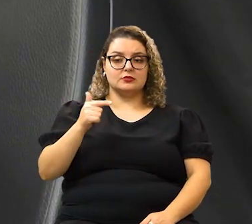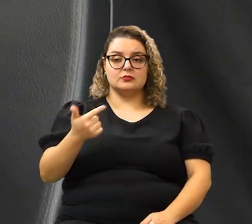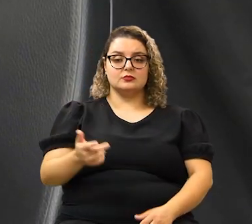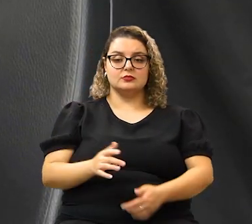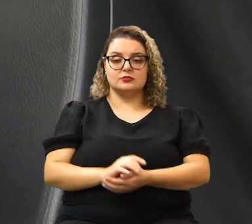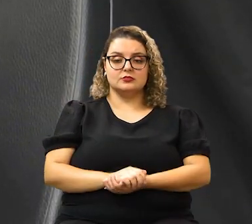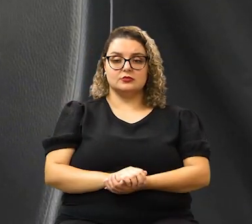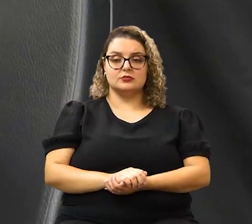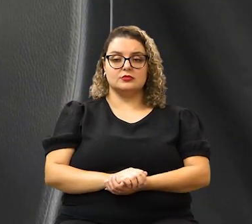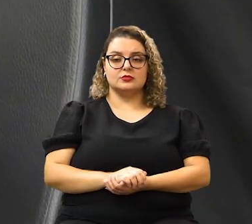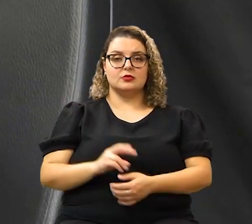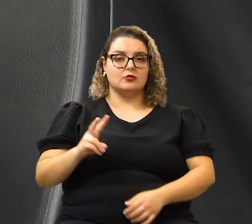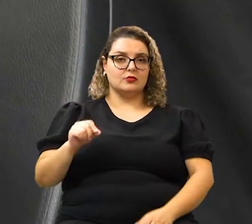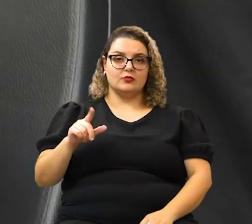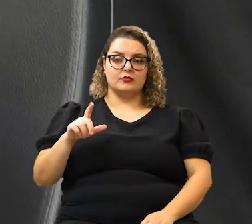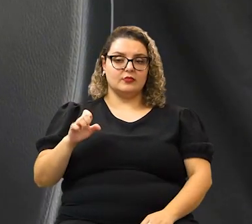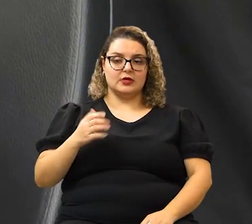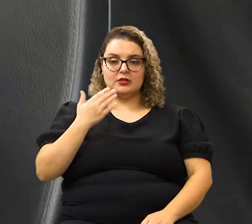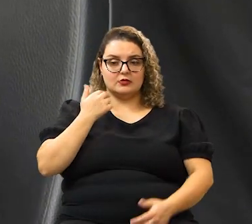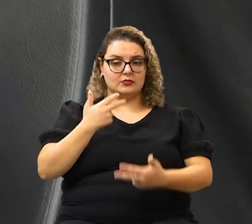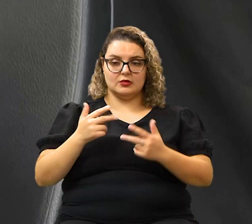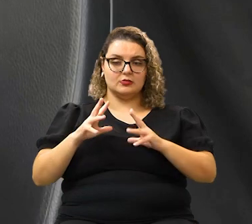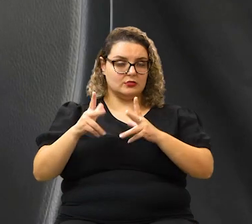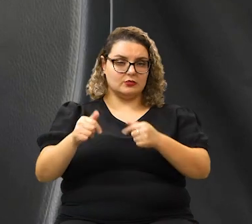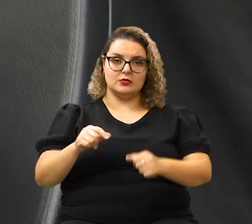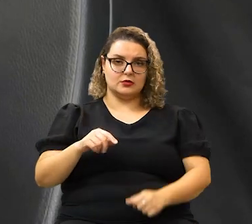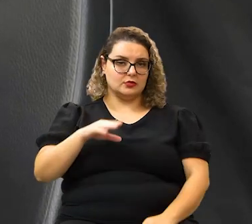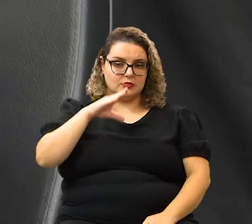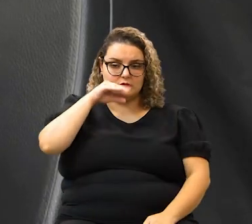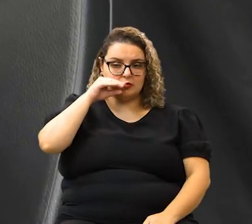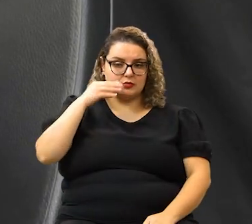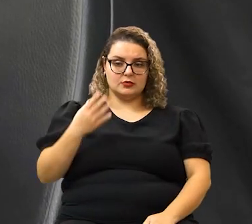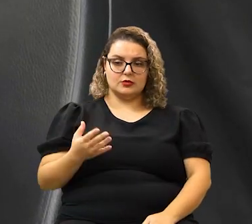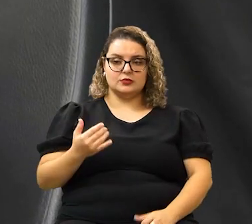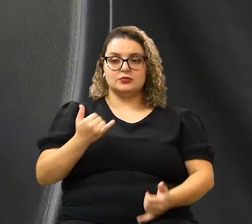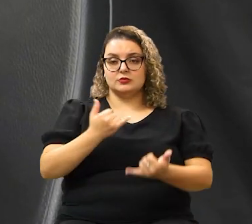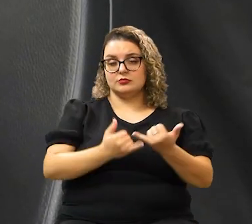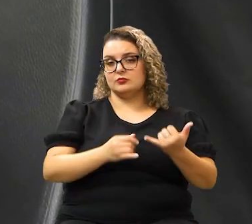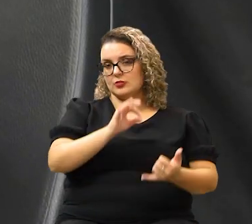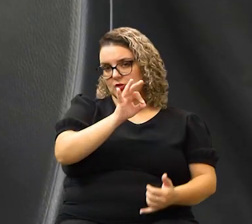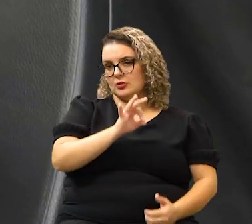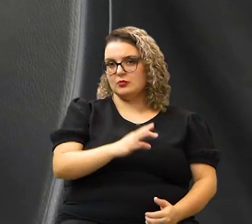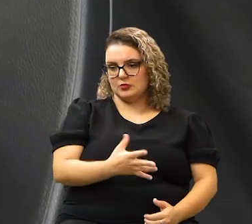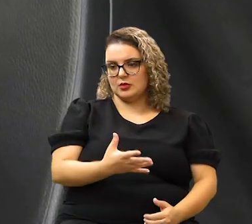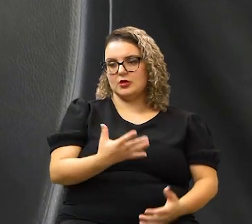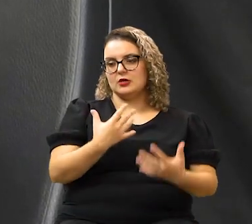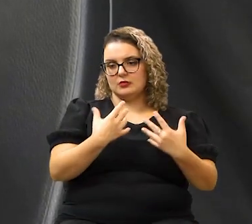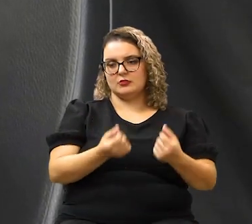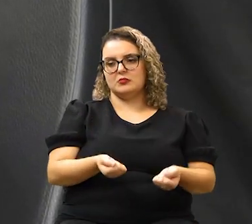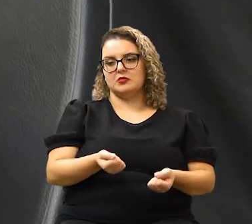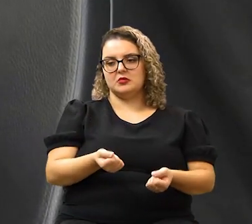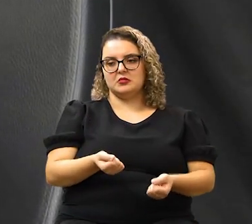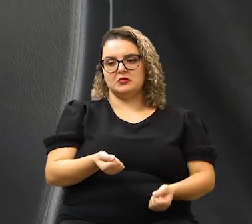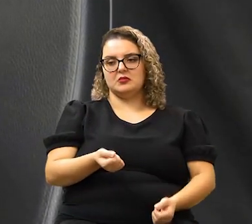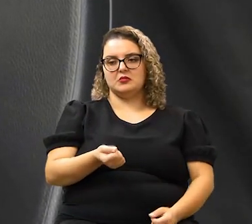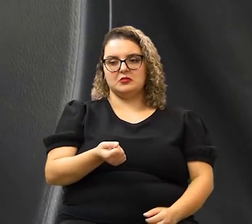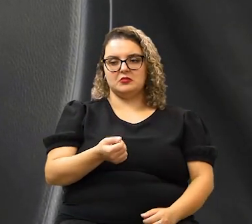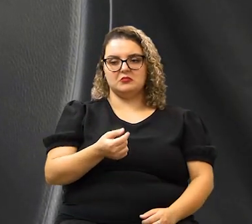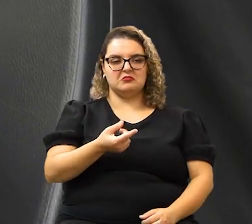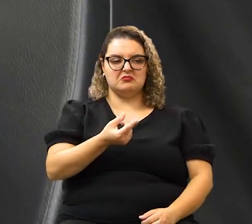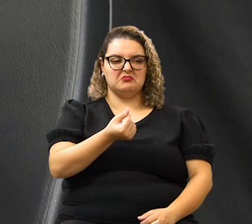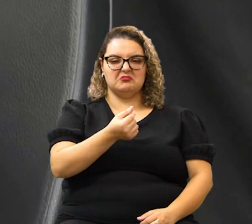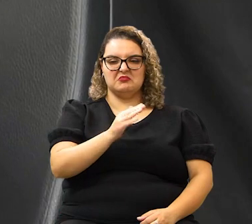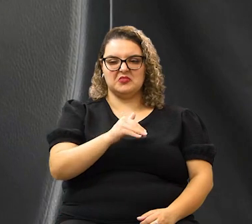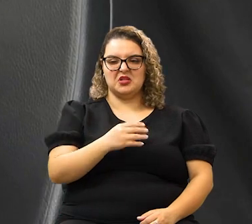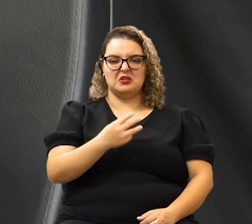não era para todos os funcionários da Unicamp. Tinha uma parcela que ganhava um Vale Alimentação, que era um Vale Alimentação pífio. Acho que era menos de R$300, era 200